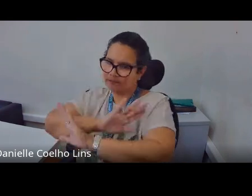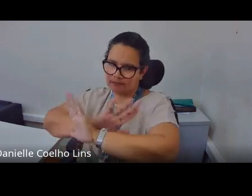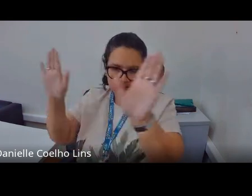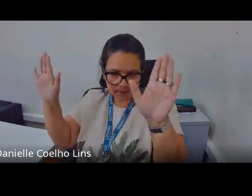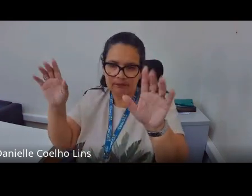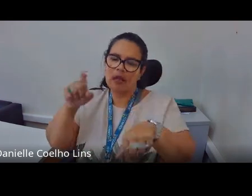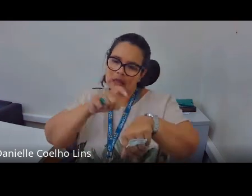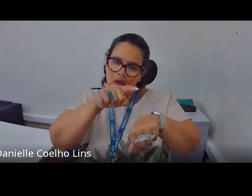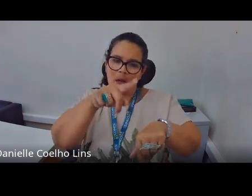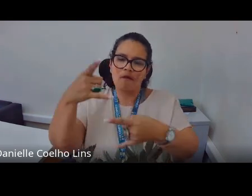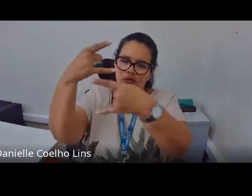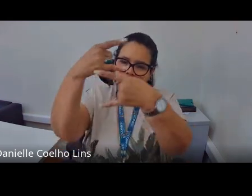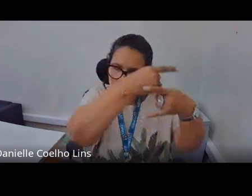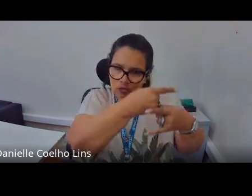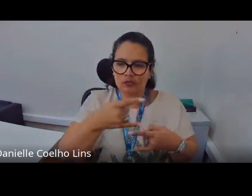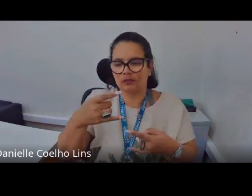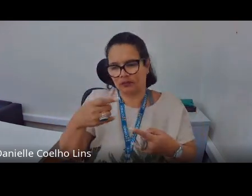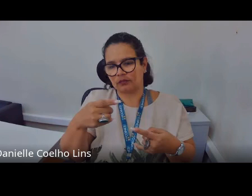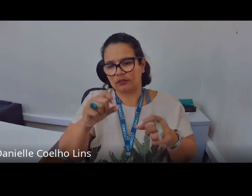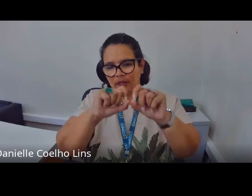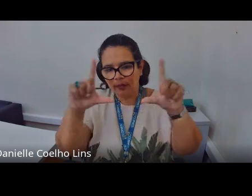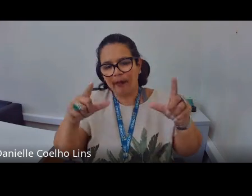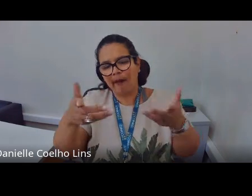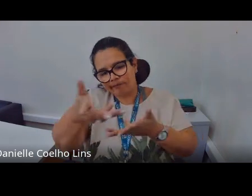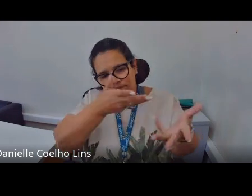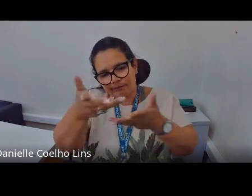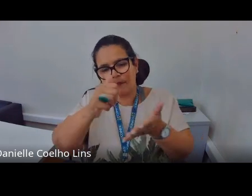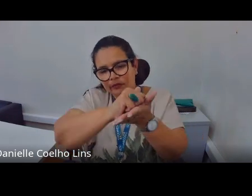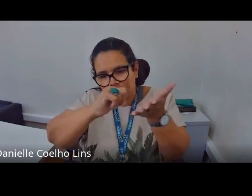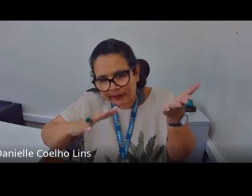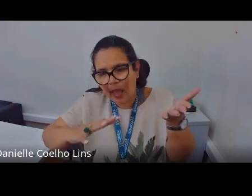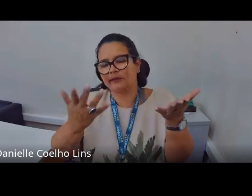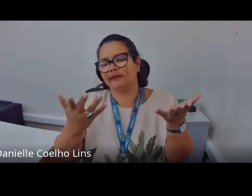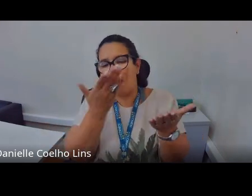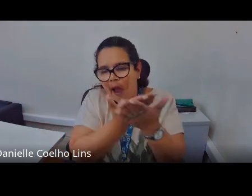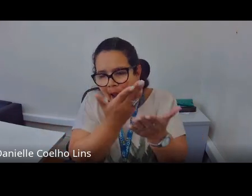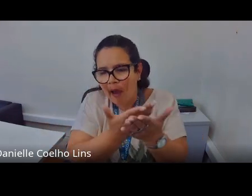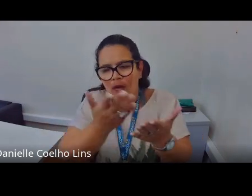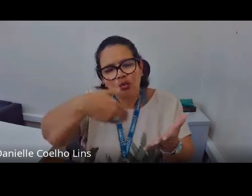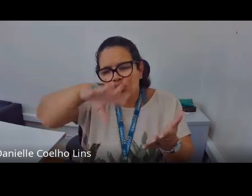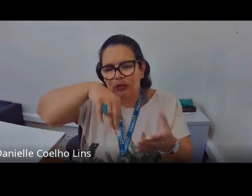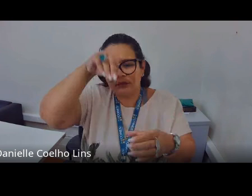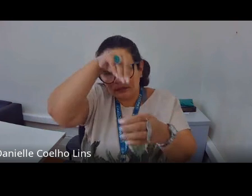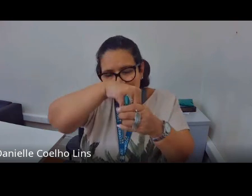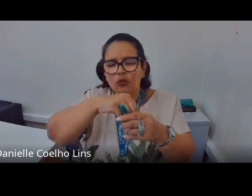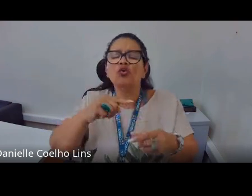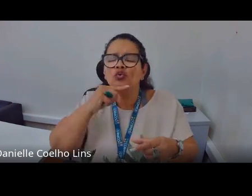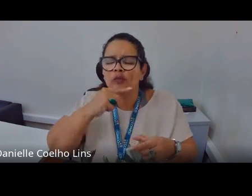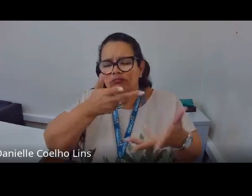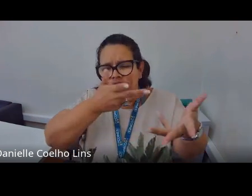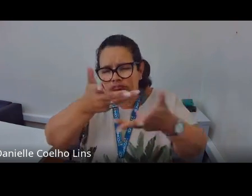atividades, tudo simultaneamente, tá? Não vai ser colocado nada em plataforma. Então, ali vai ter todas